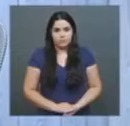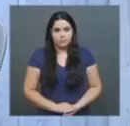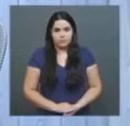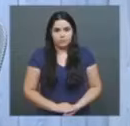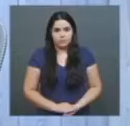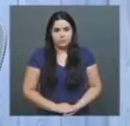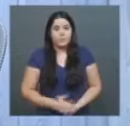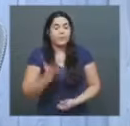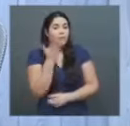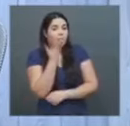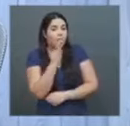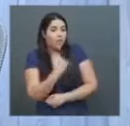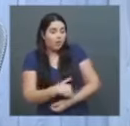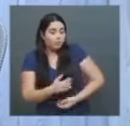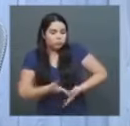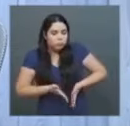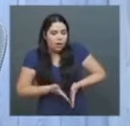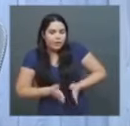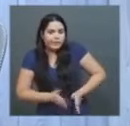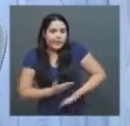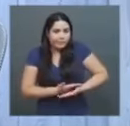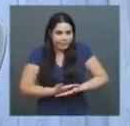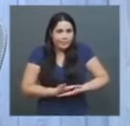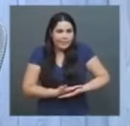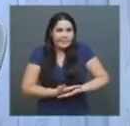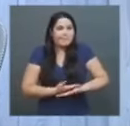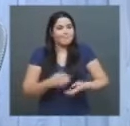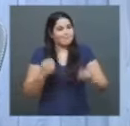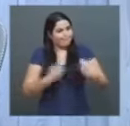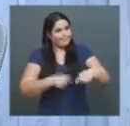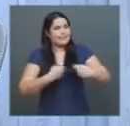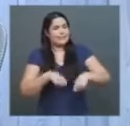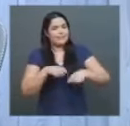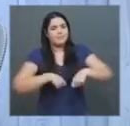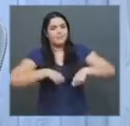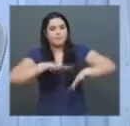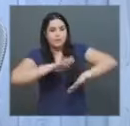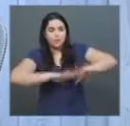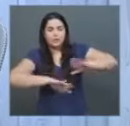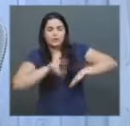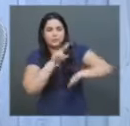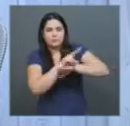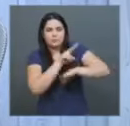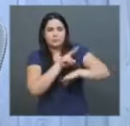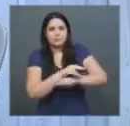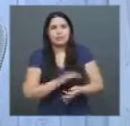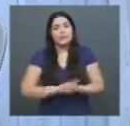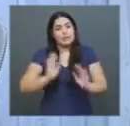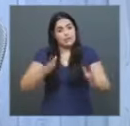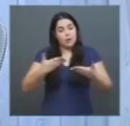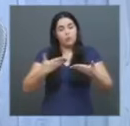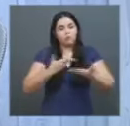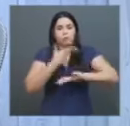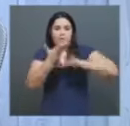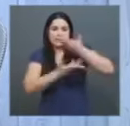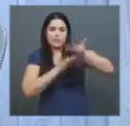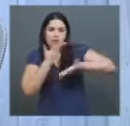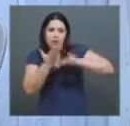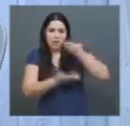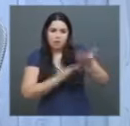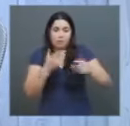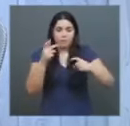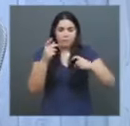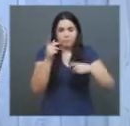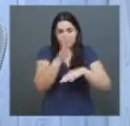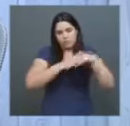A criança recém-nascida é mais vulnerável e precisa de cuidado redobrado. Por isso, o diálogo entre profissionais da saúde com a família